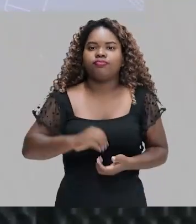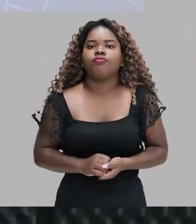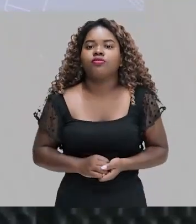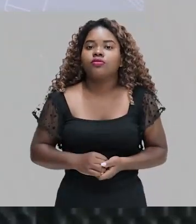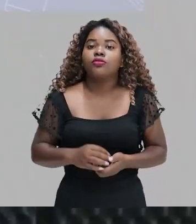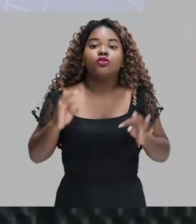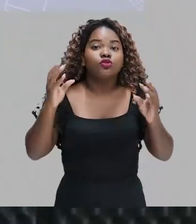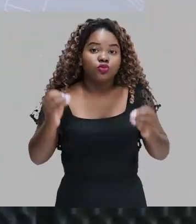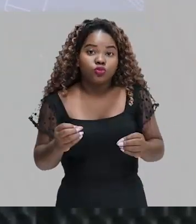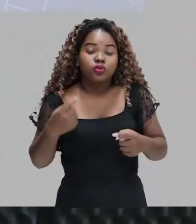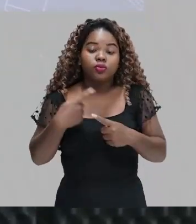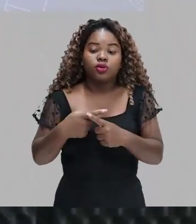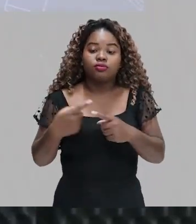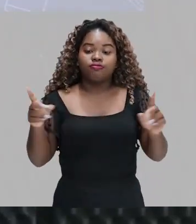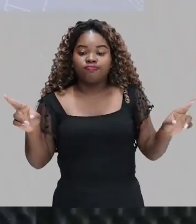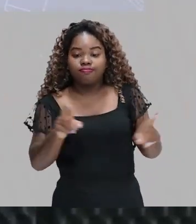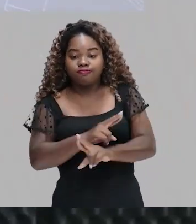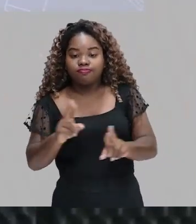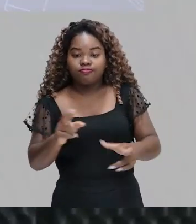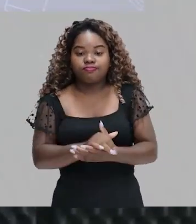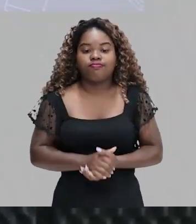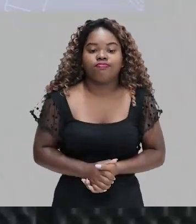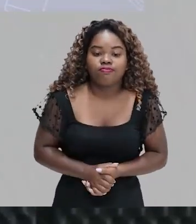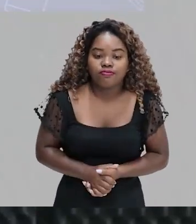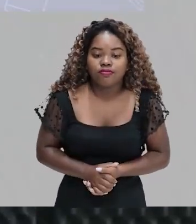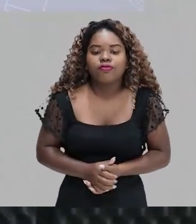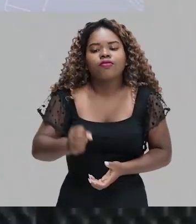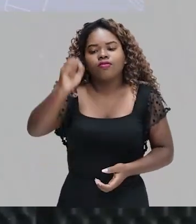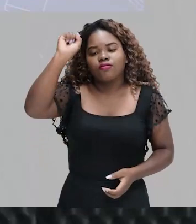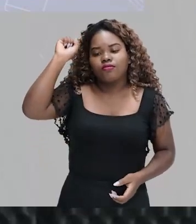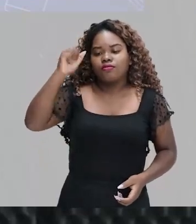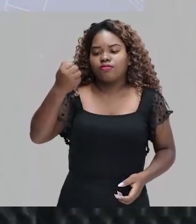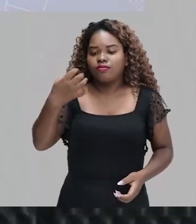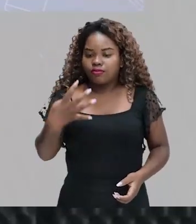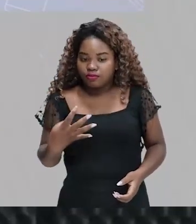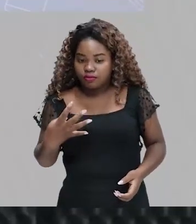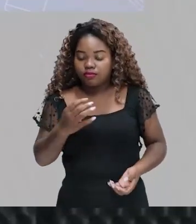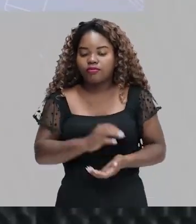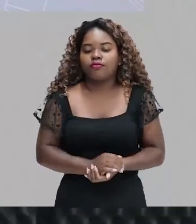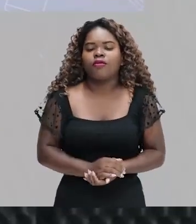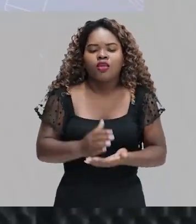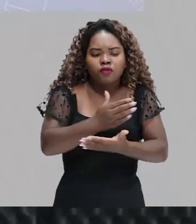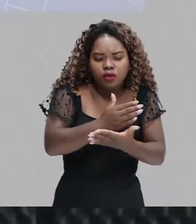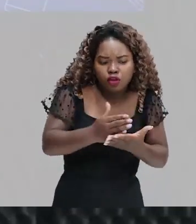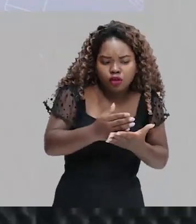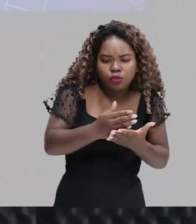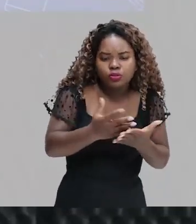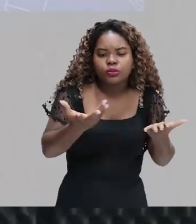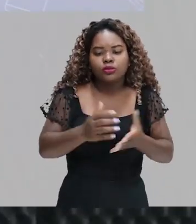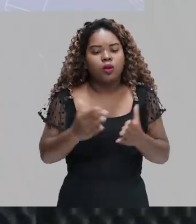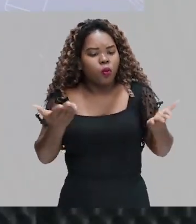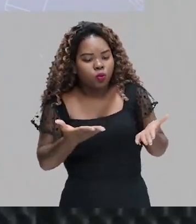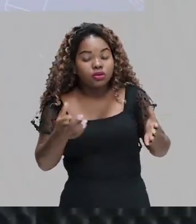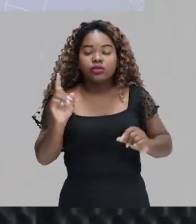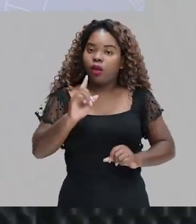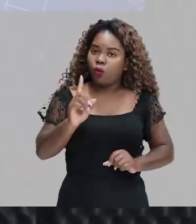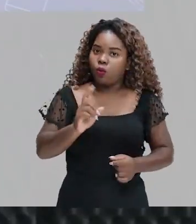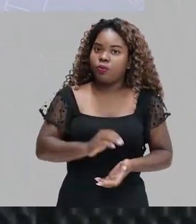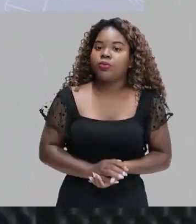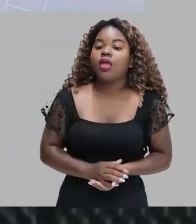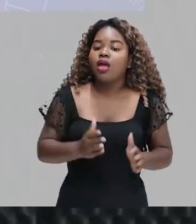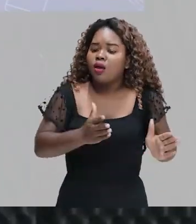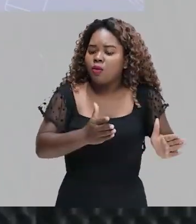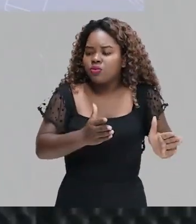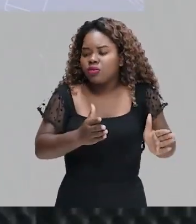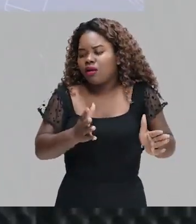certo? Dura mais ou menos, começa mais ou menos no século XIV, então, vamos começar o Renascimento, vamos marcar. Hoje não é bem assim. É um